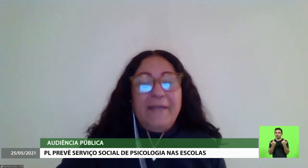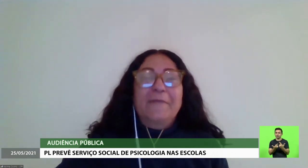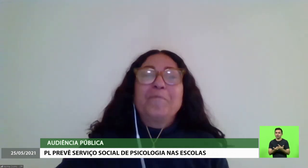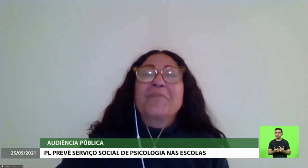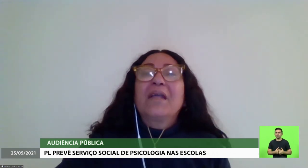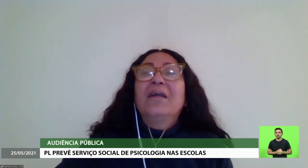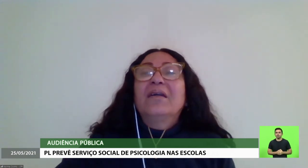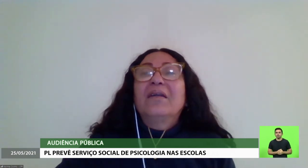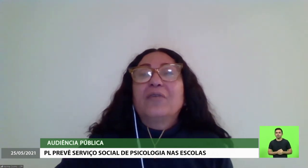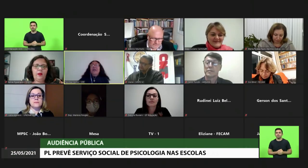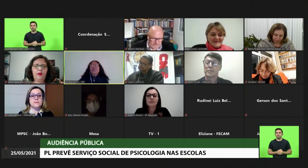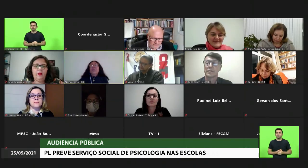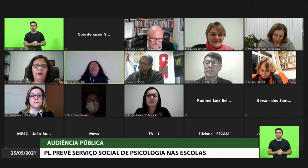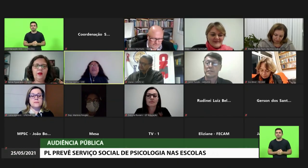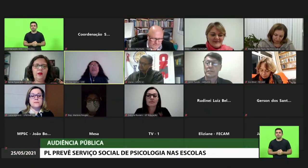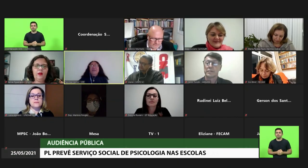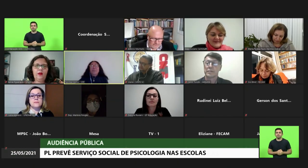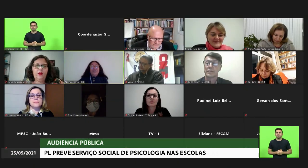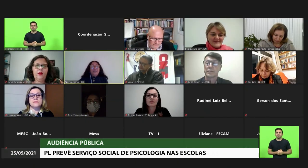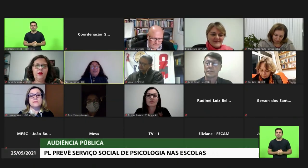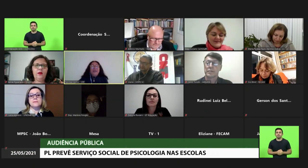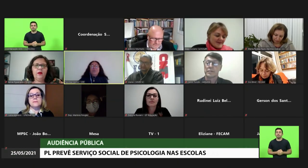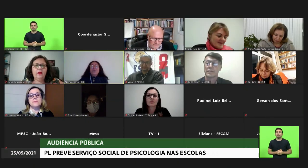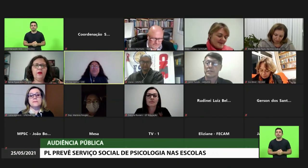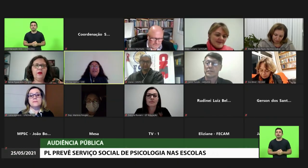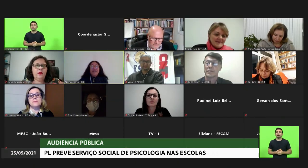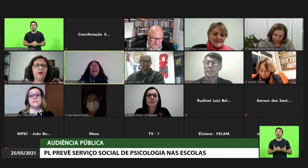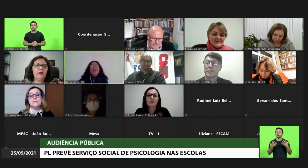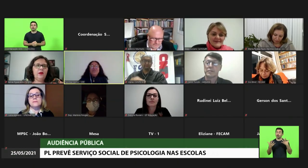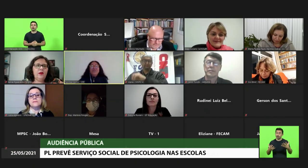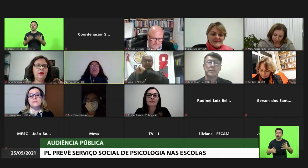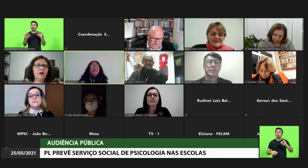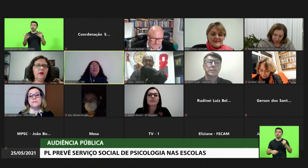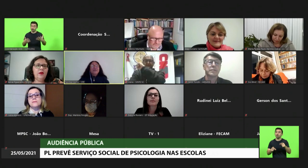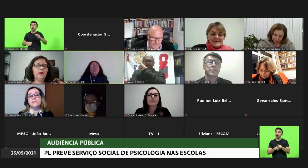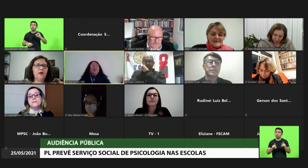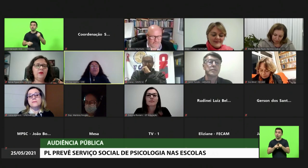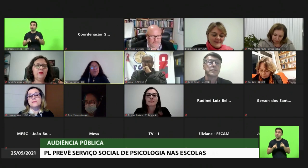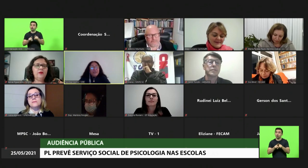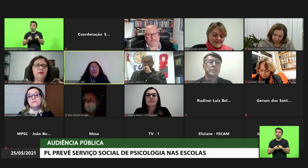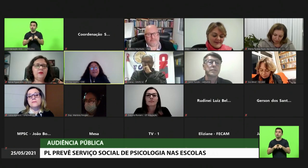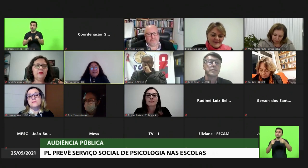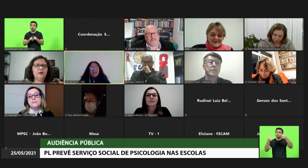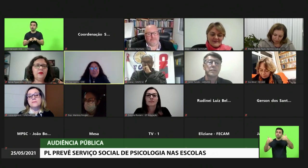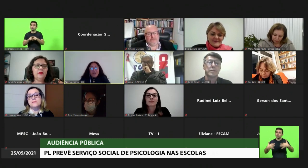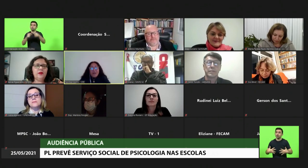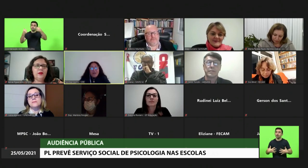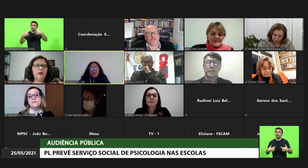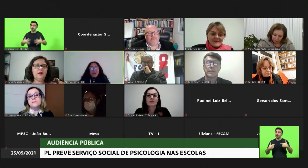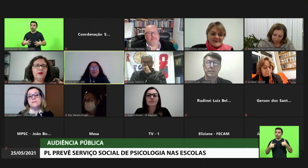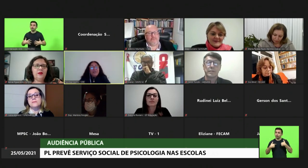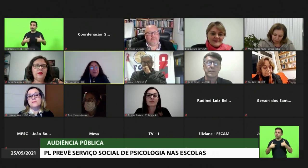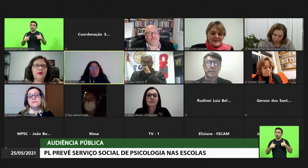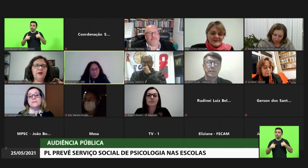Muito obrigada. Quero também aqui aproveitar a oportunidade de dizer que vou entrar em sala de aula daqui a